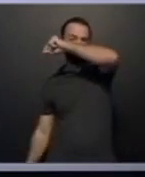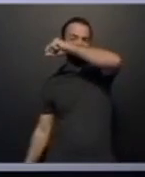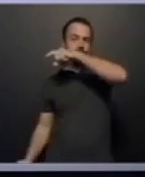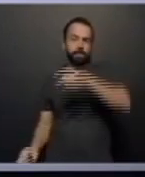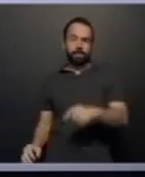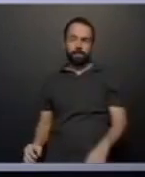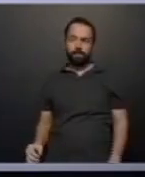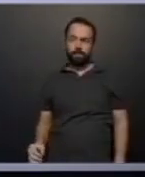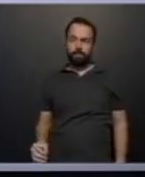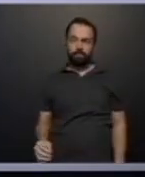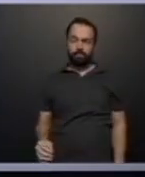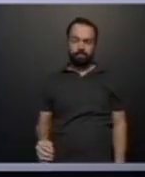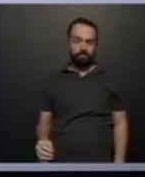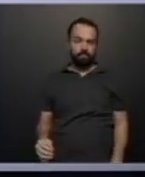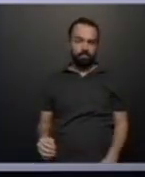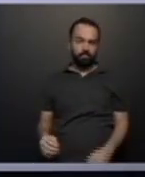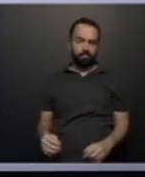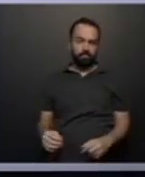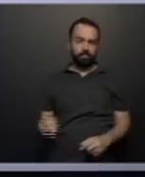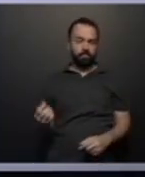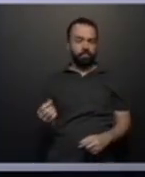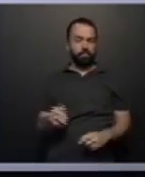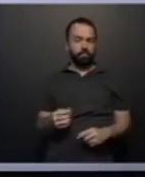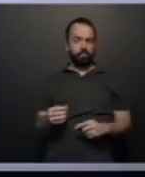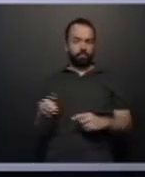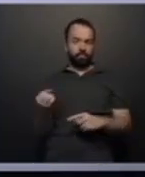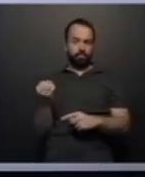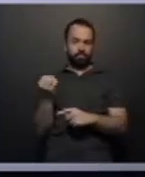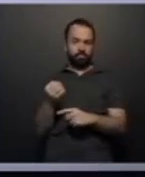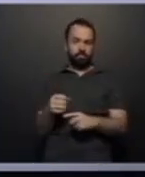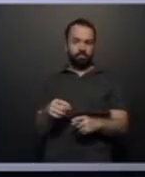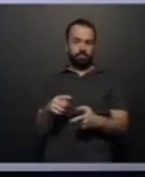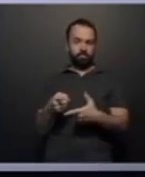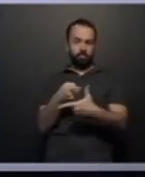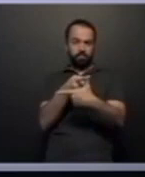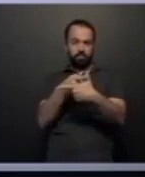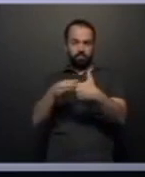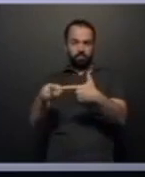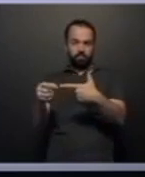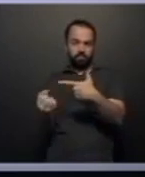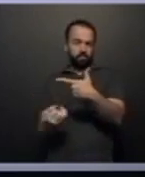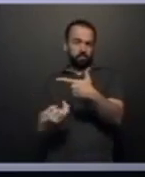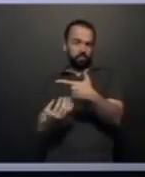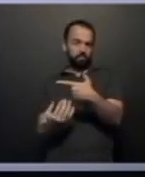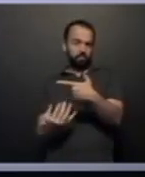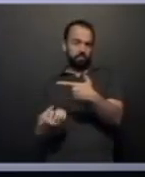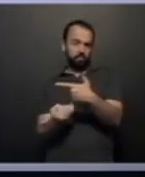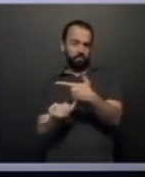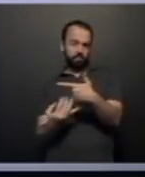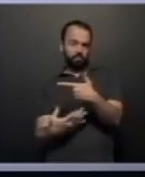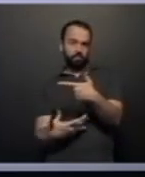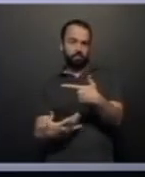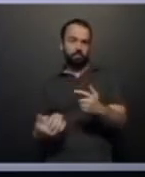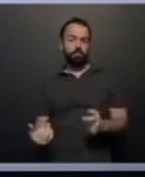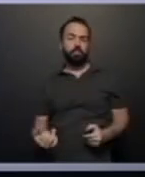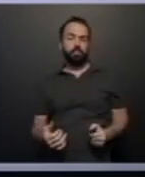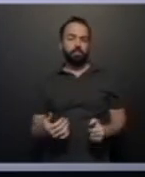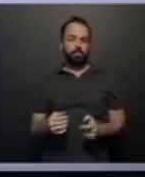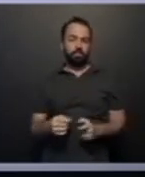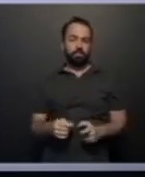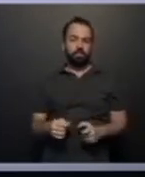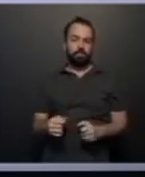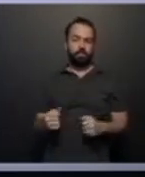de repente, a divisão de um número pelo outro, são inúmeros exemplos. Nós podemos